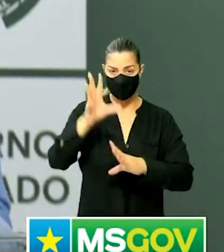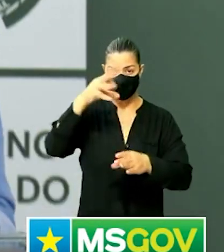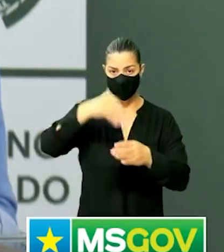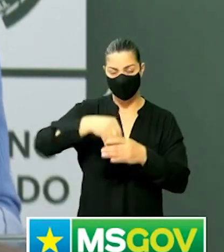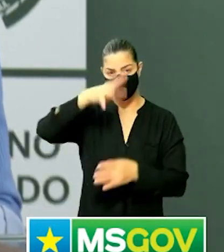numa